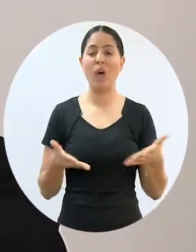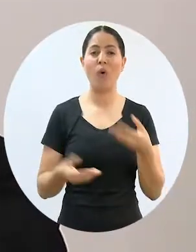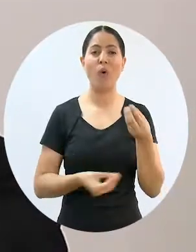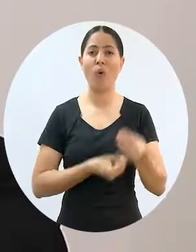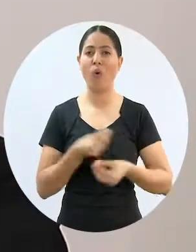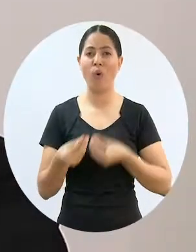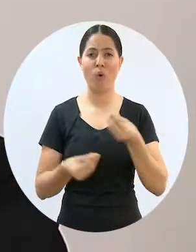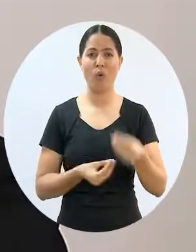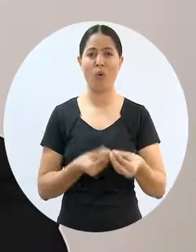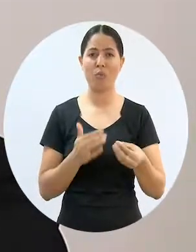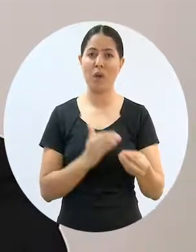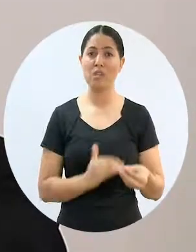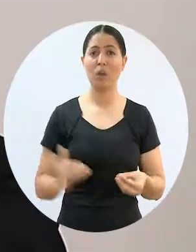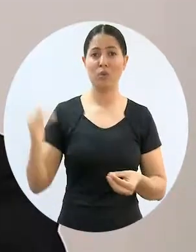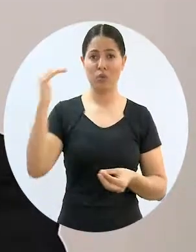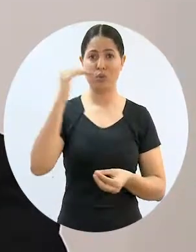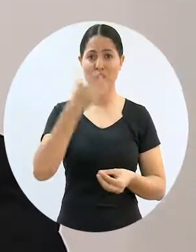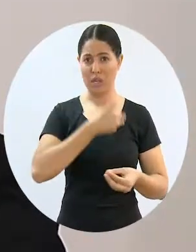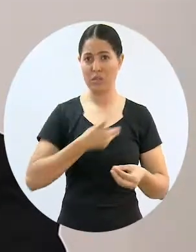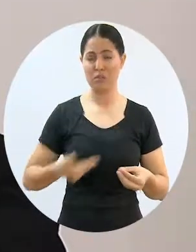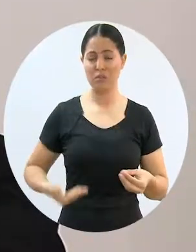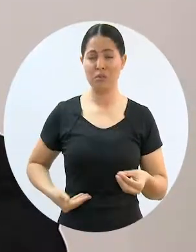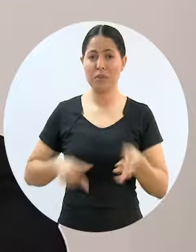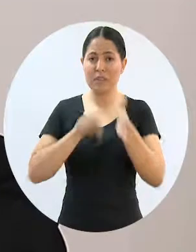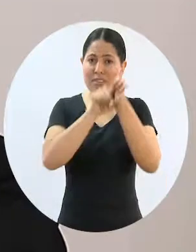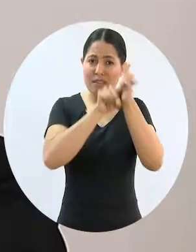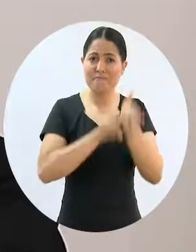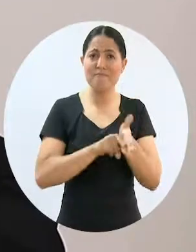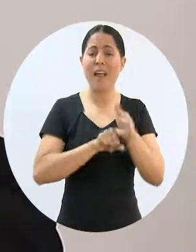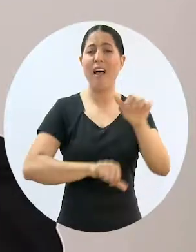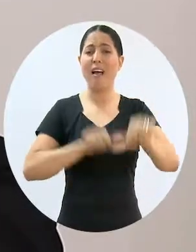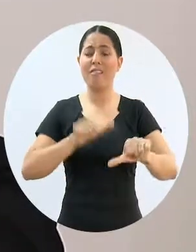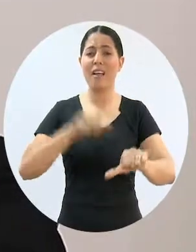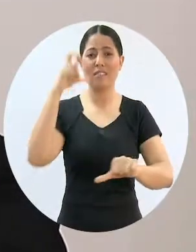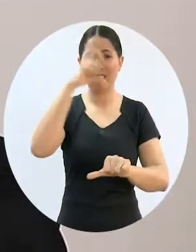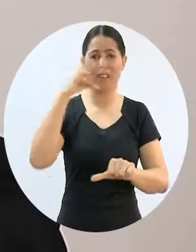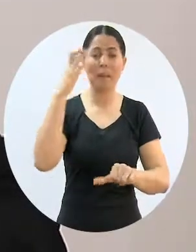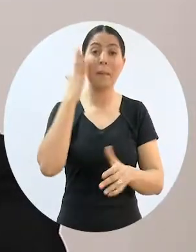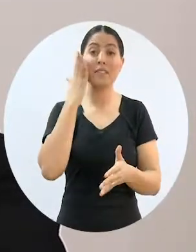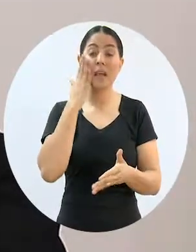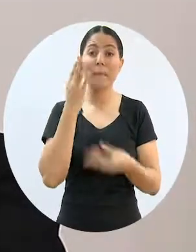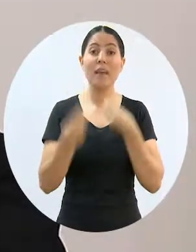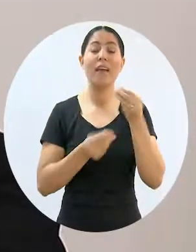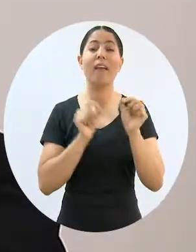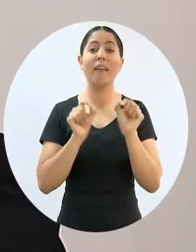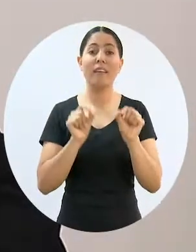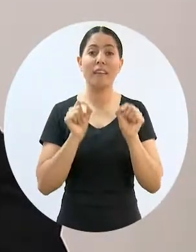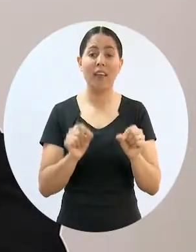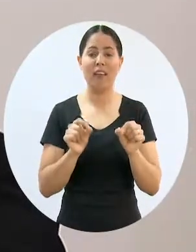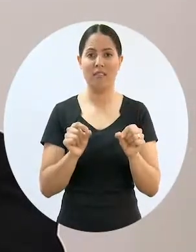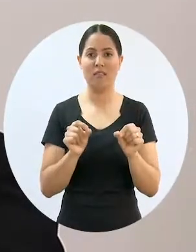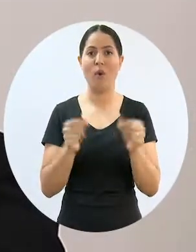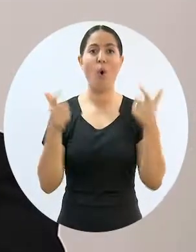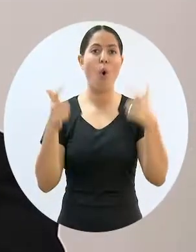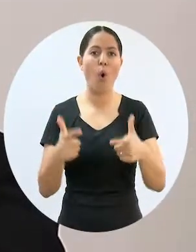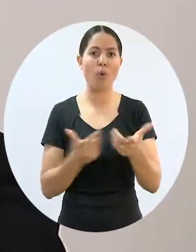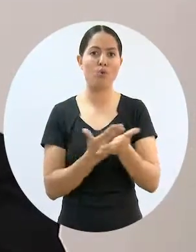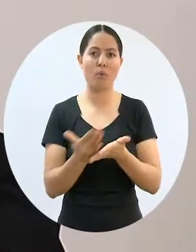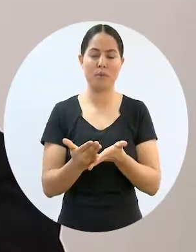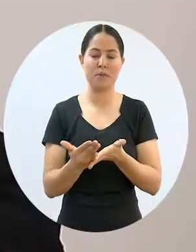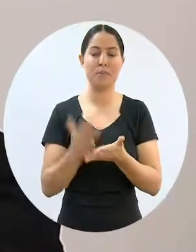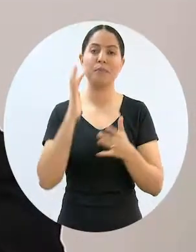autoridades ainda investigam a origem desse óleo, ou seja, a fonte poluidora.